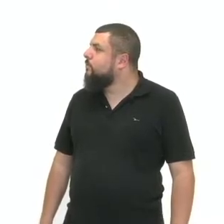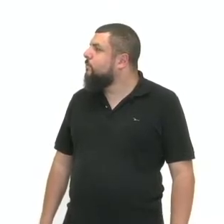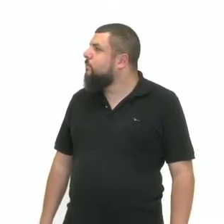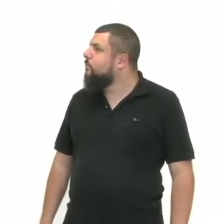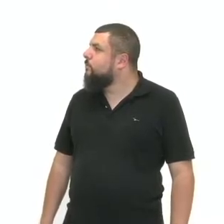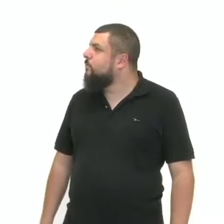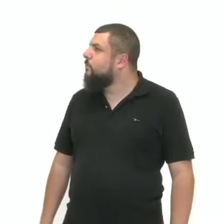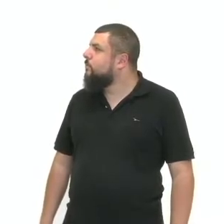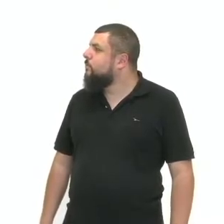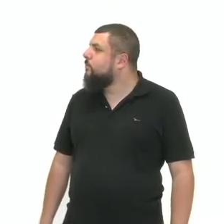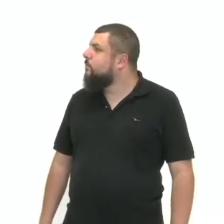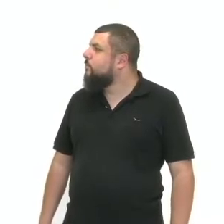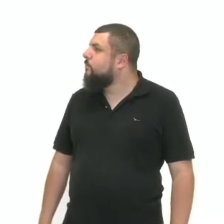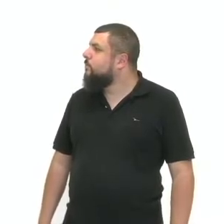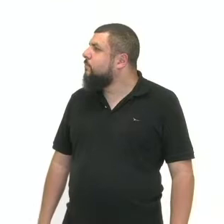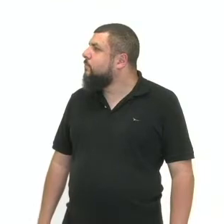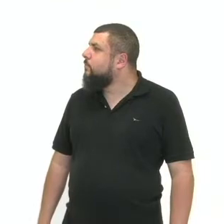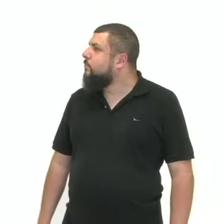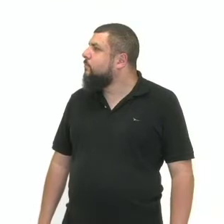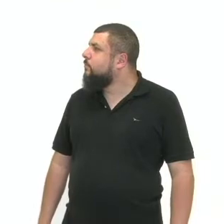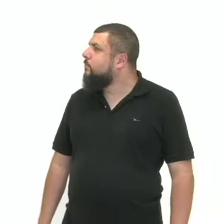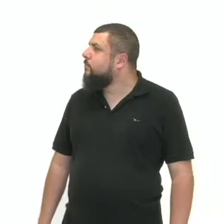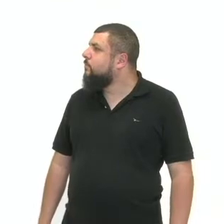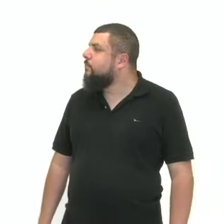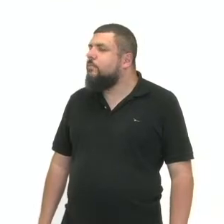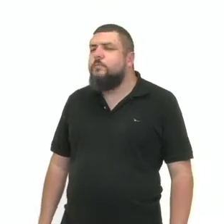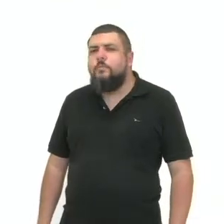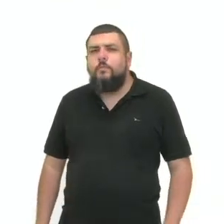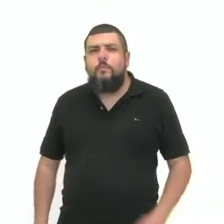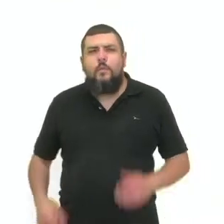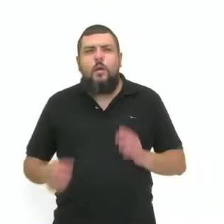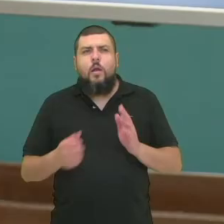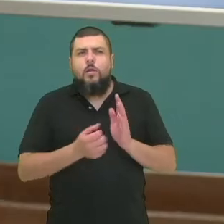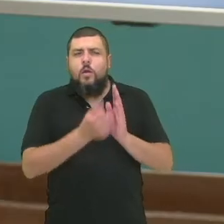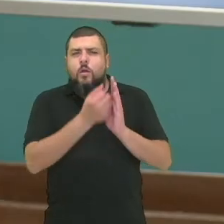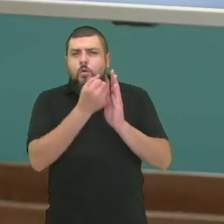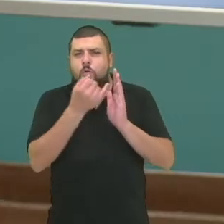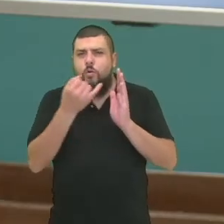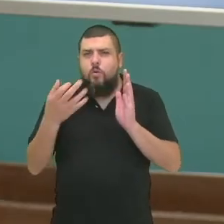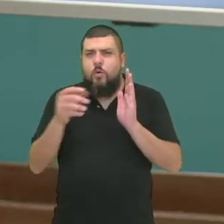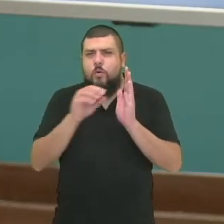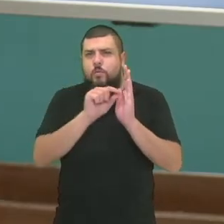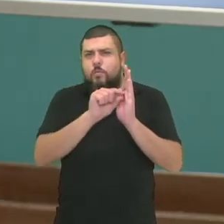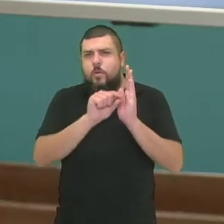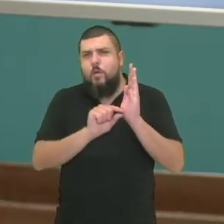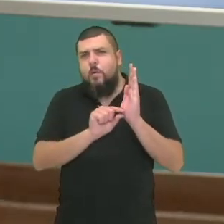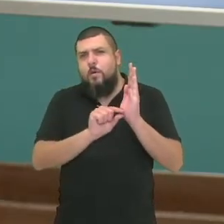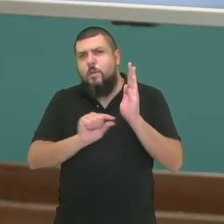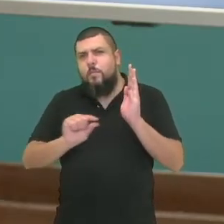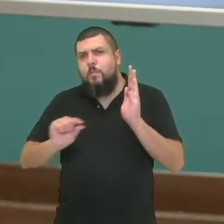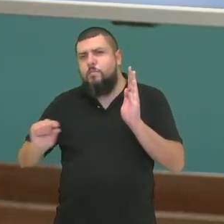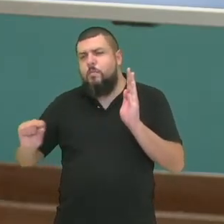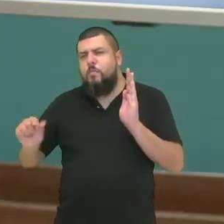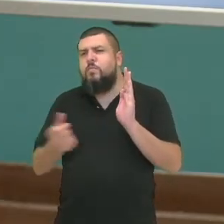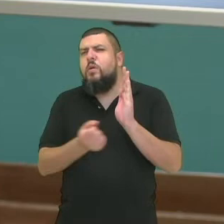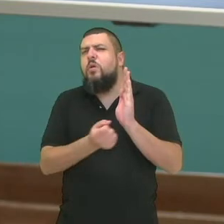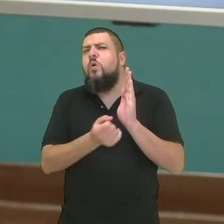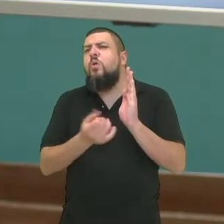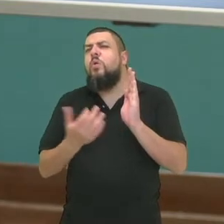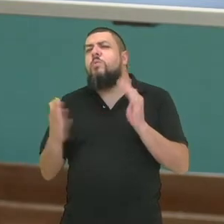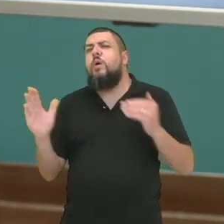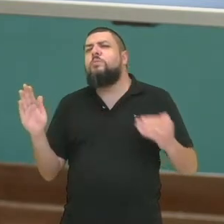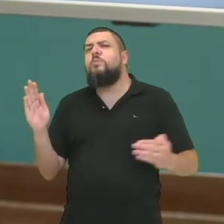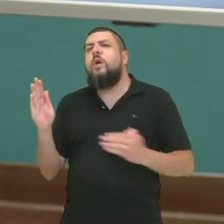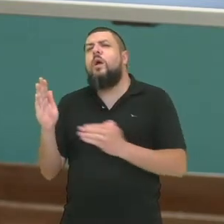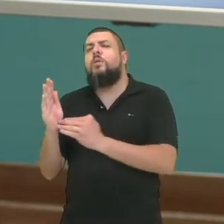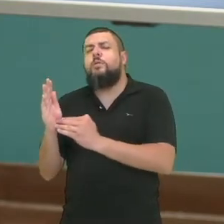1. E quantos eu vou ter aqui, professora? Na real, eles são infinitos. Porém, de acordo com o exercício,